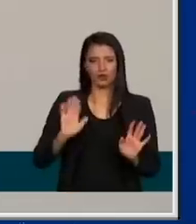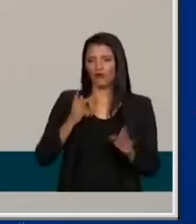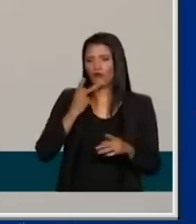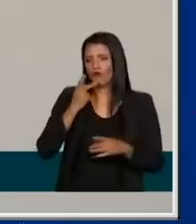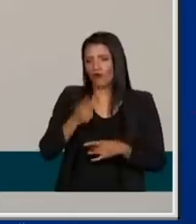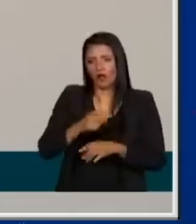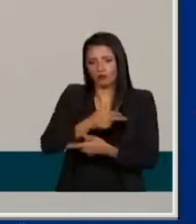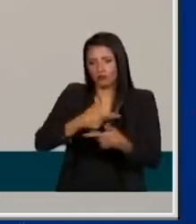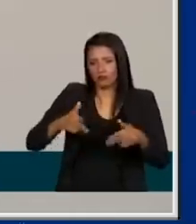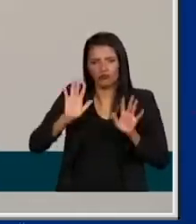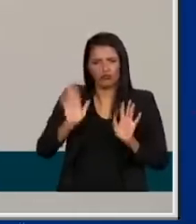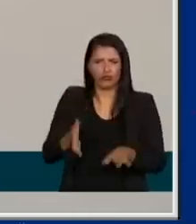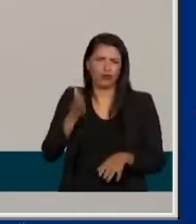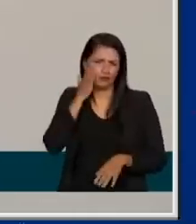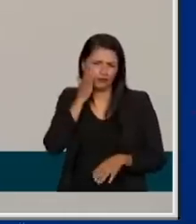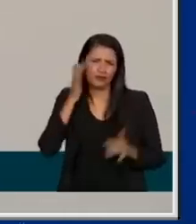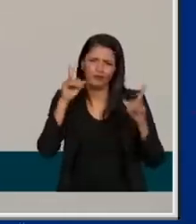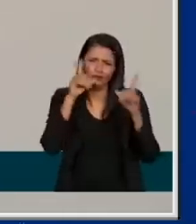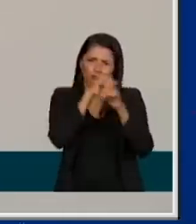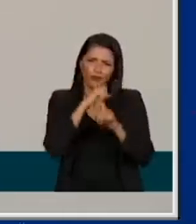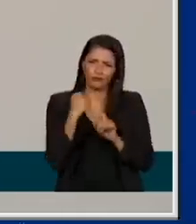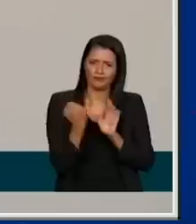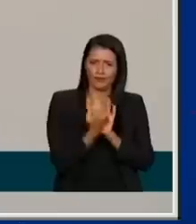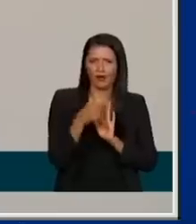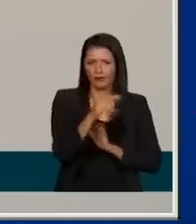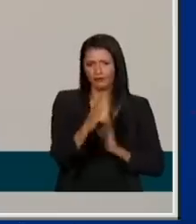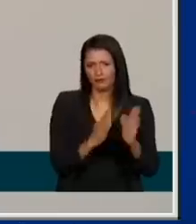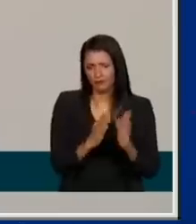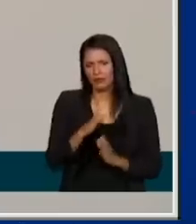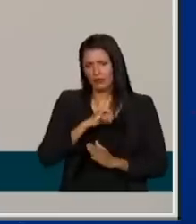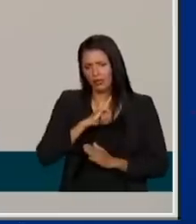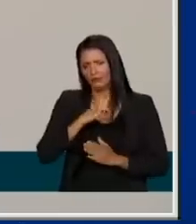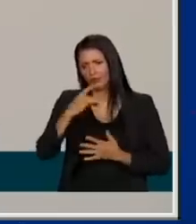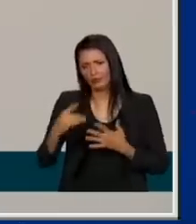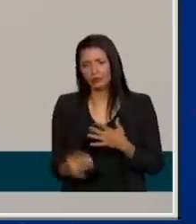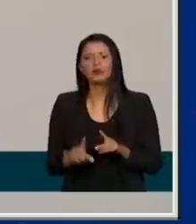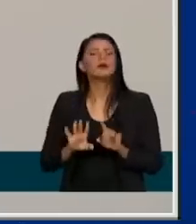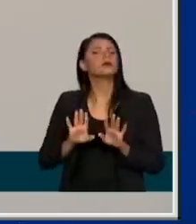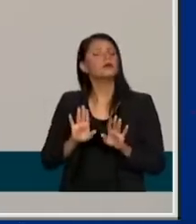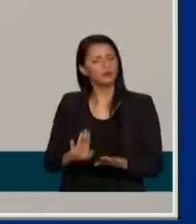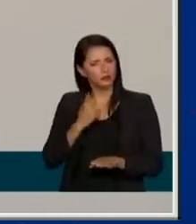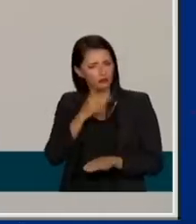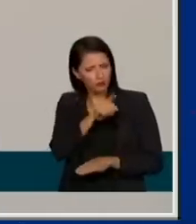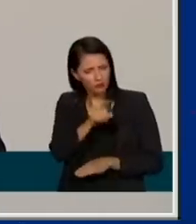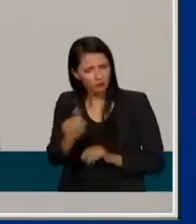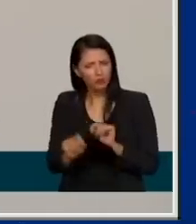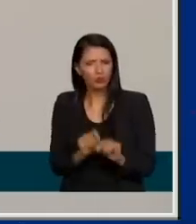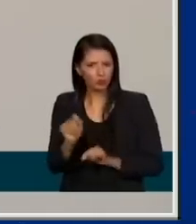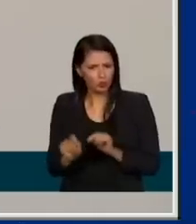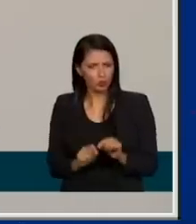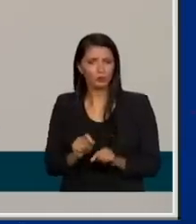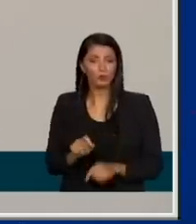palavras mas infelizmente a gente está vivendo uma era em que eles especialmente